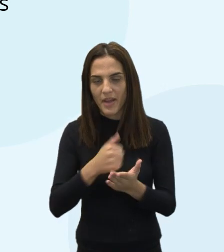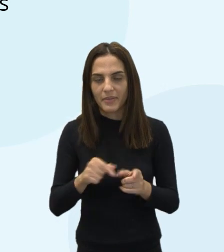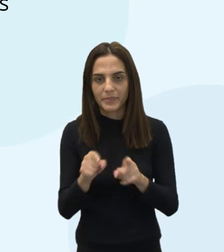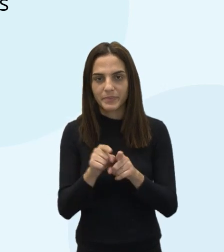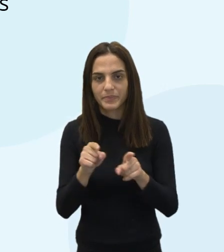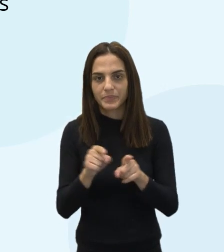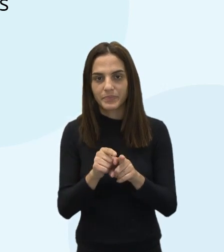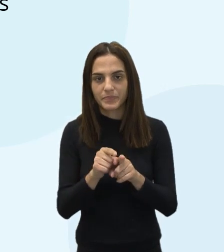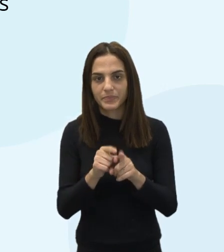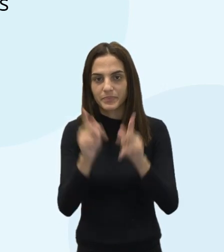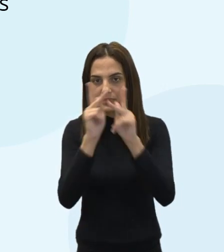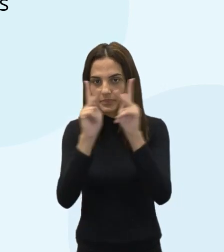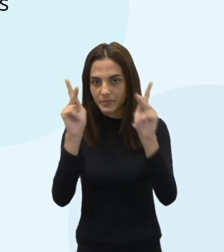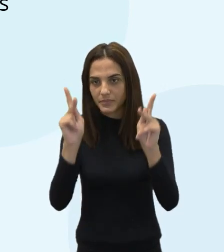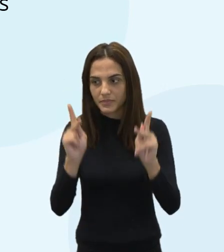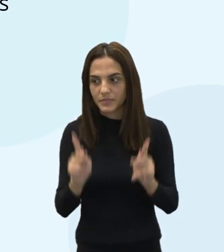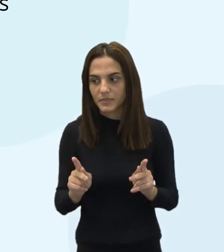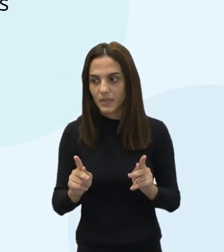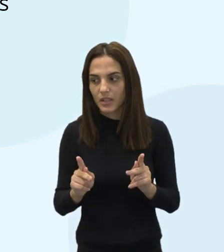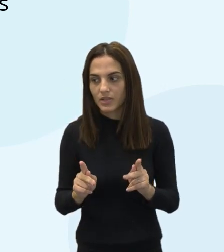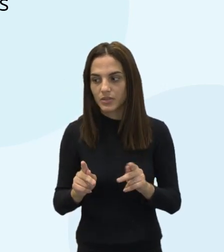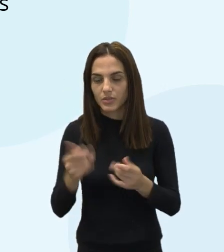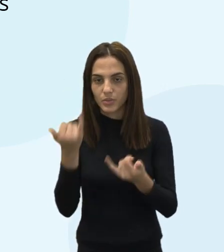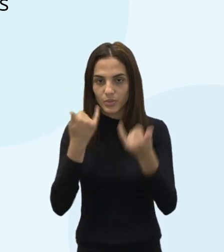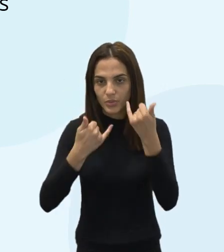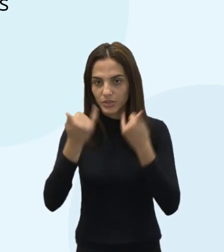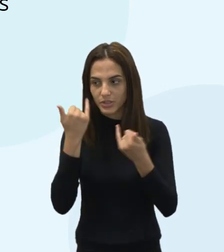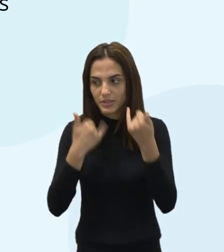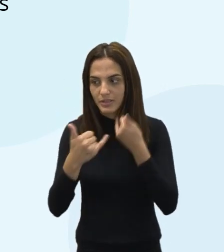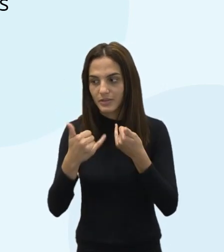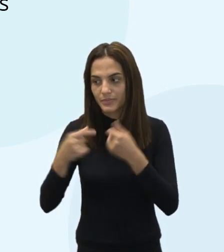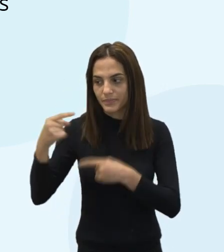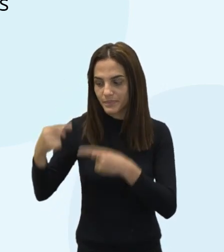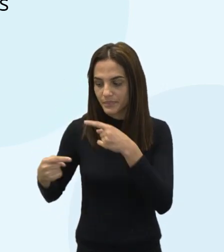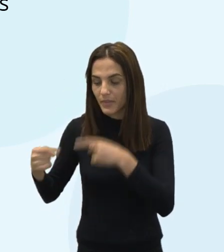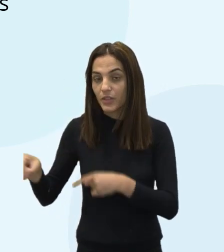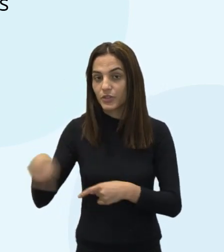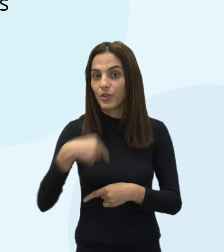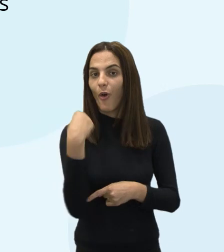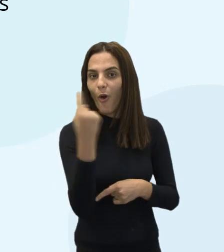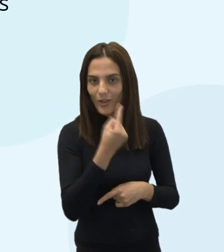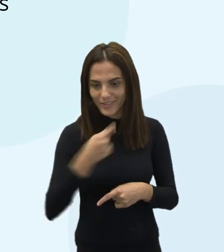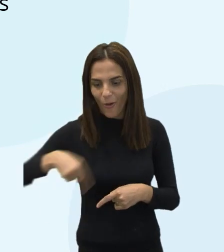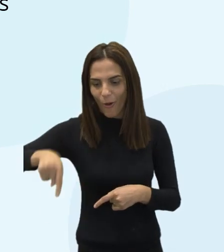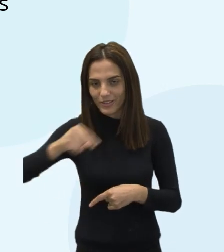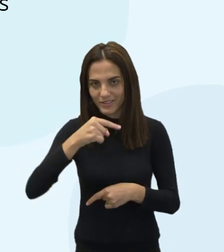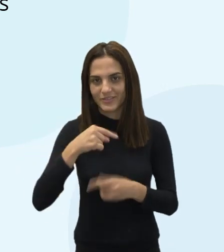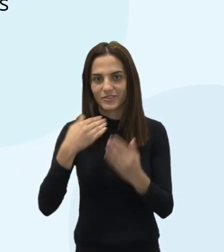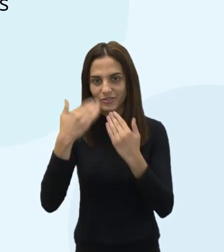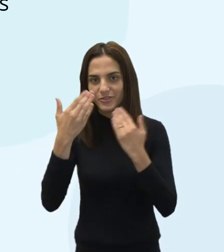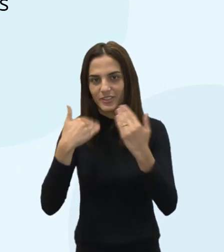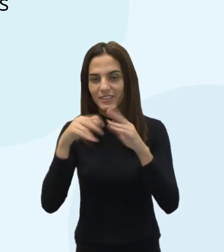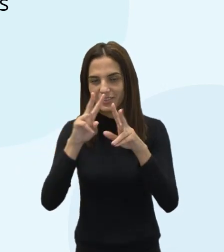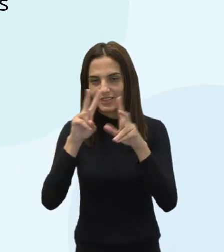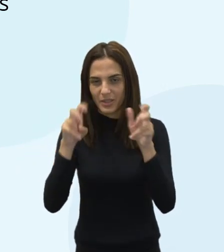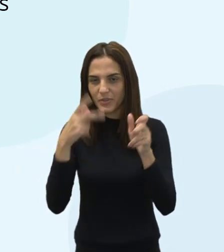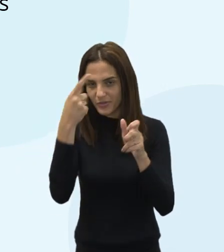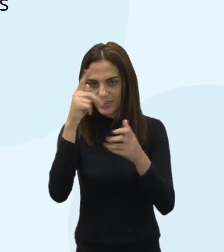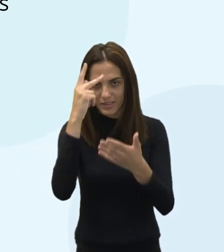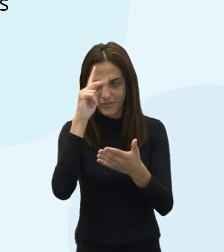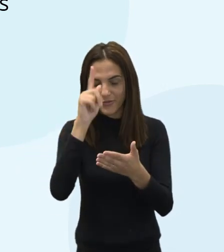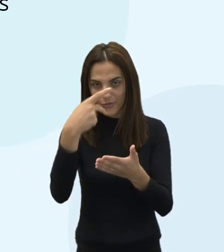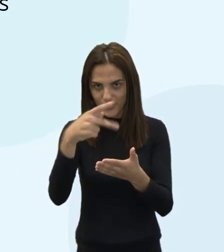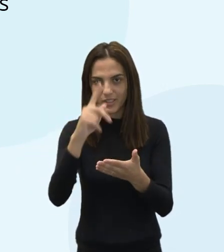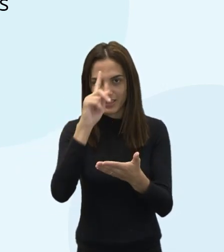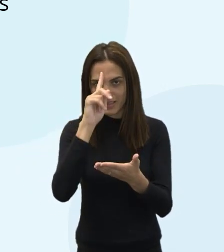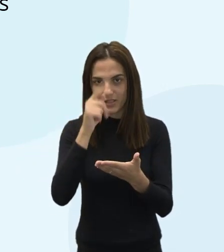de notícias, entre outras coisas, e fazer uma discussão por meio de roda de conversa sobre o tema que vocês decidiram trazer, né?